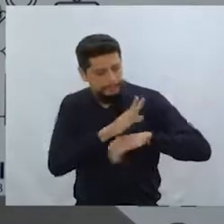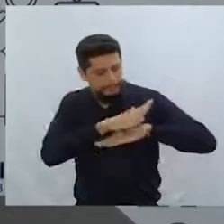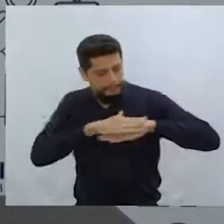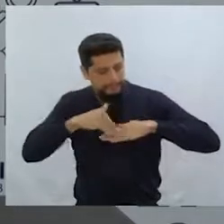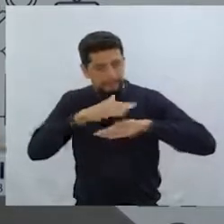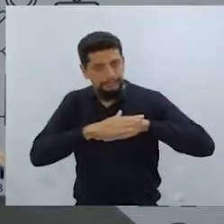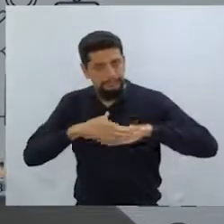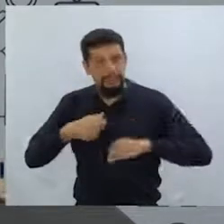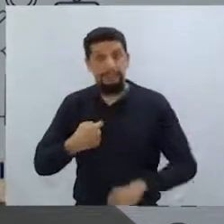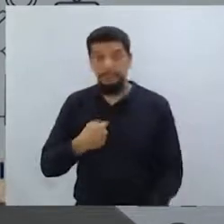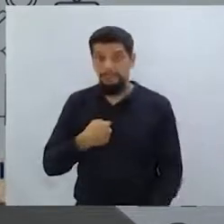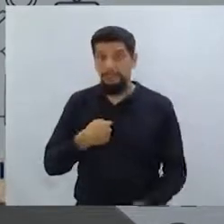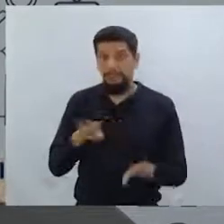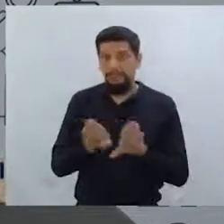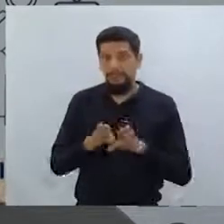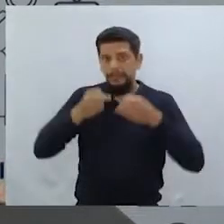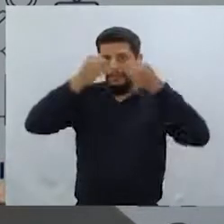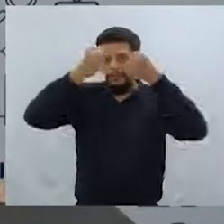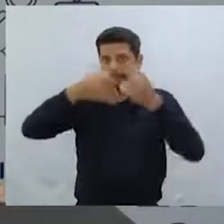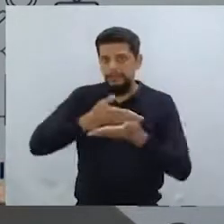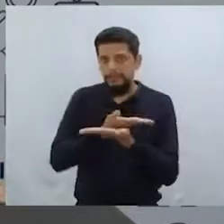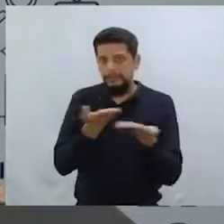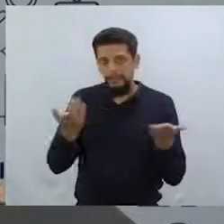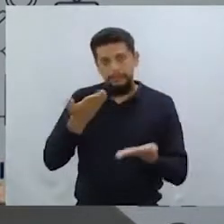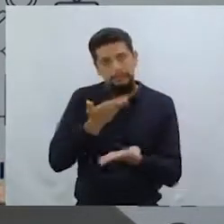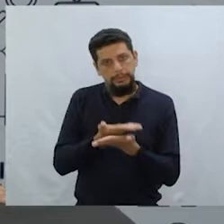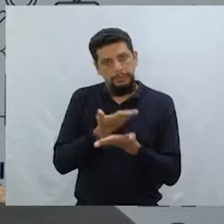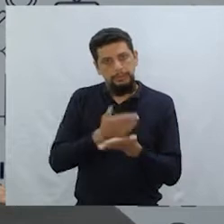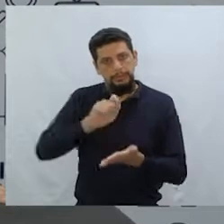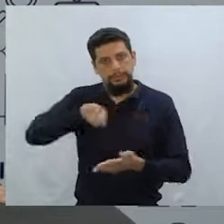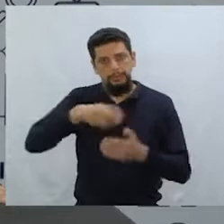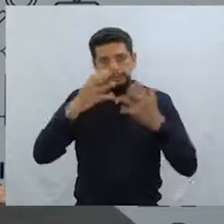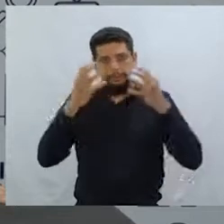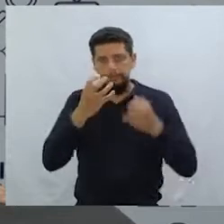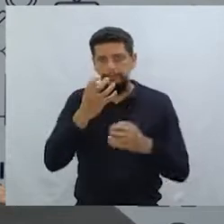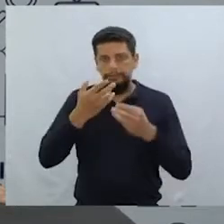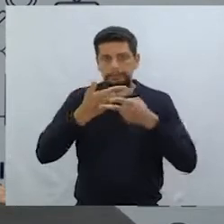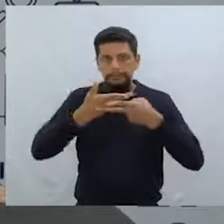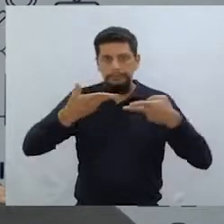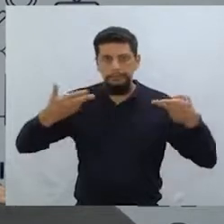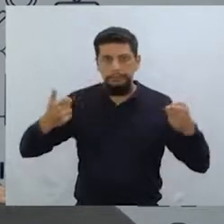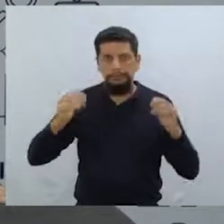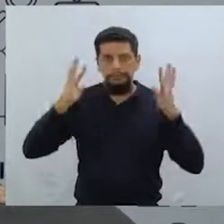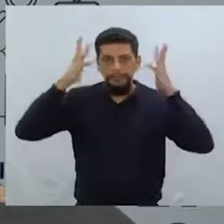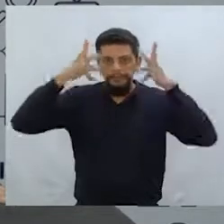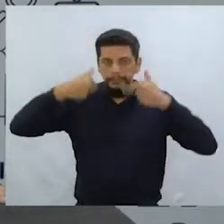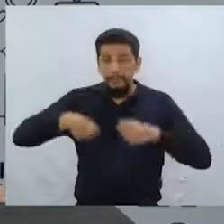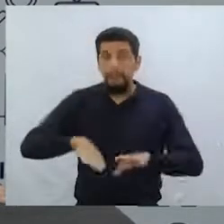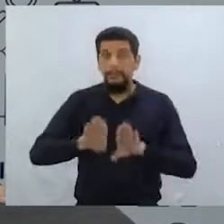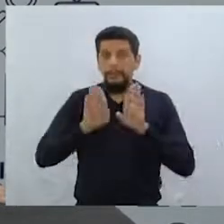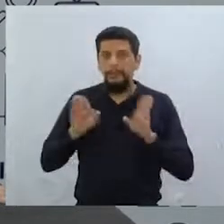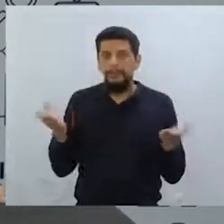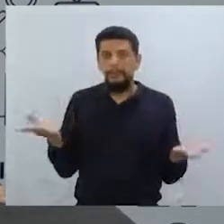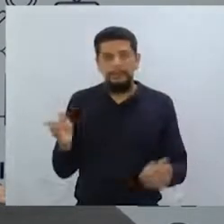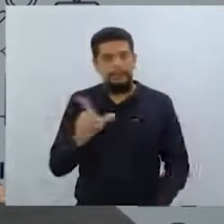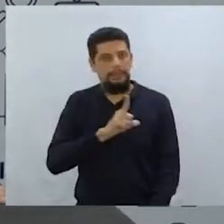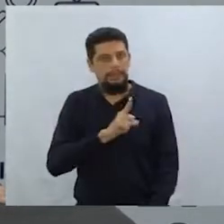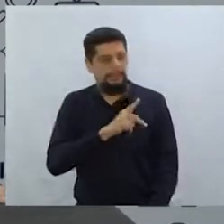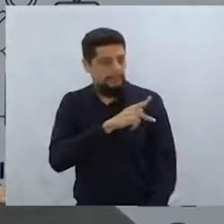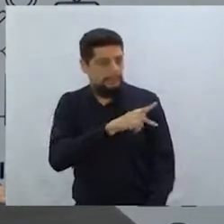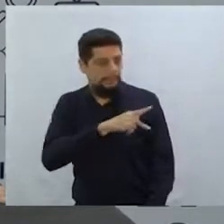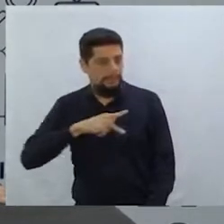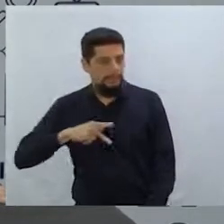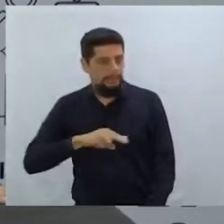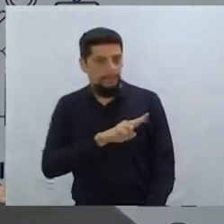bem cuidados. Eu também falei para vocês que a gente ia trabalhar sobre animais de estimação, eu falei do cachorro. Mas eu trouxe para vocês